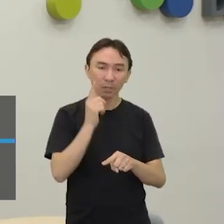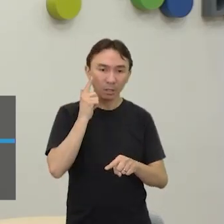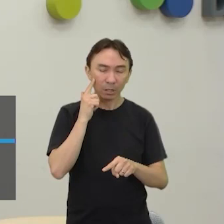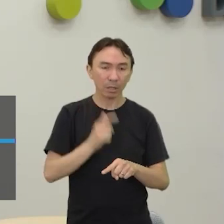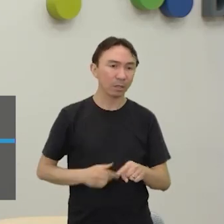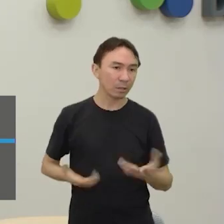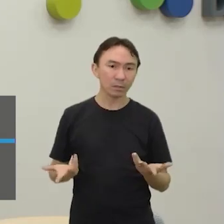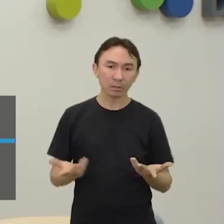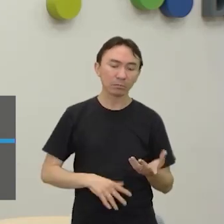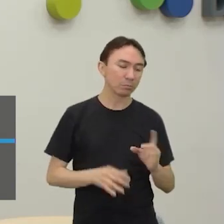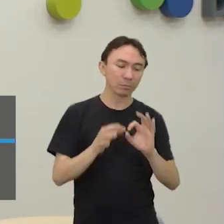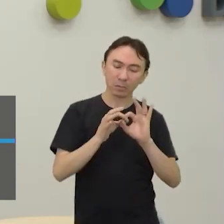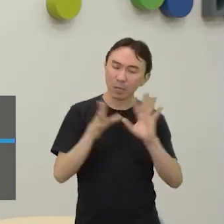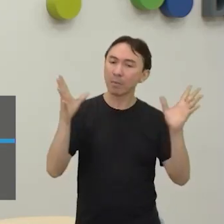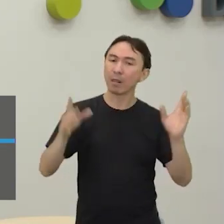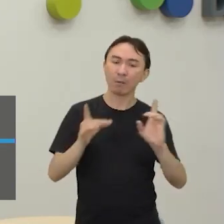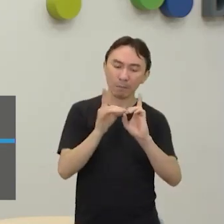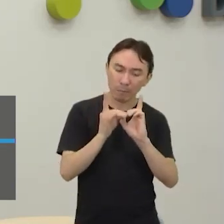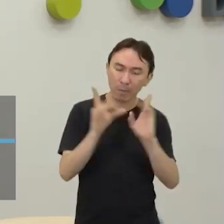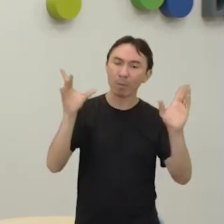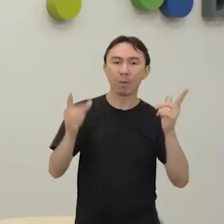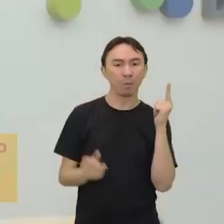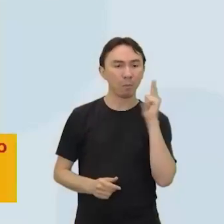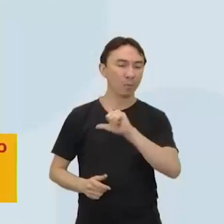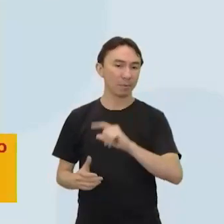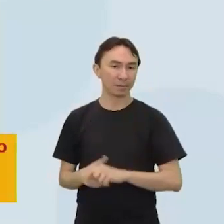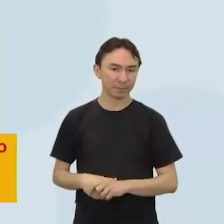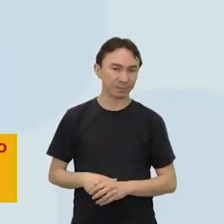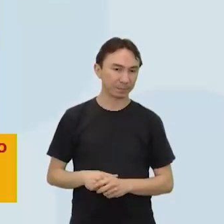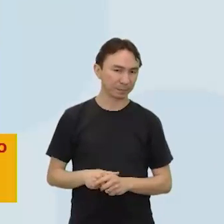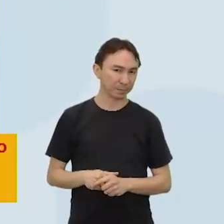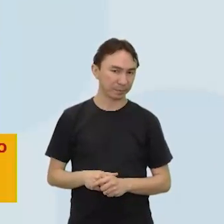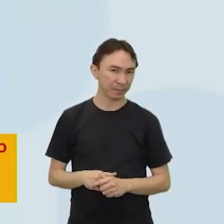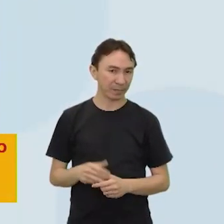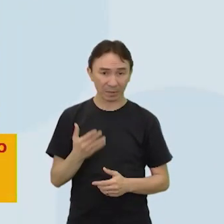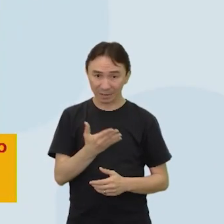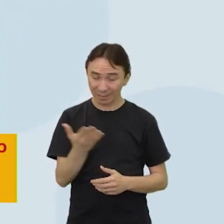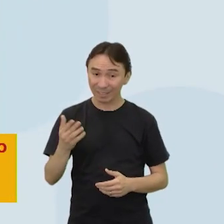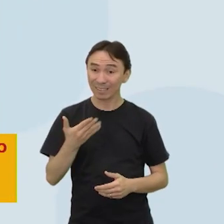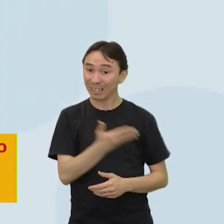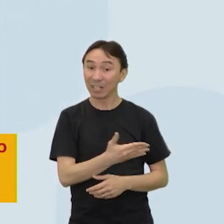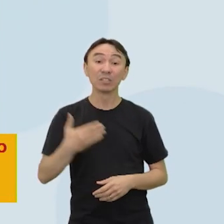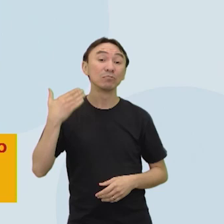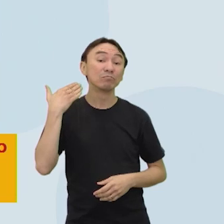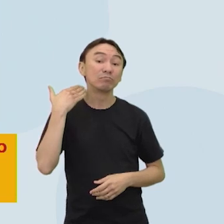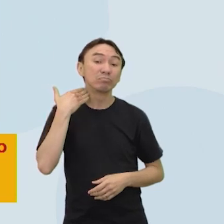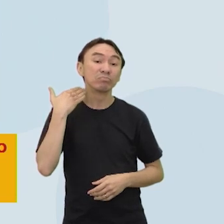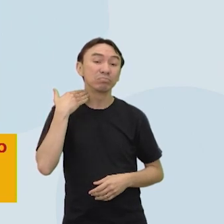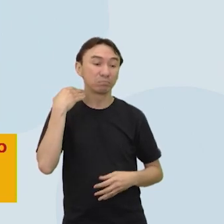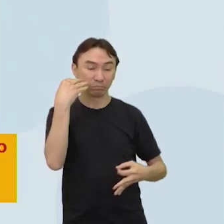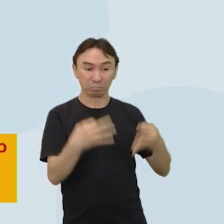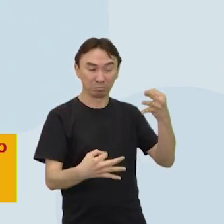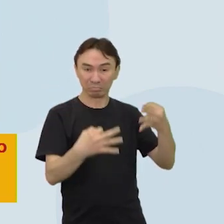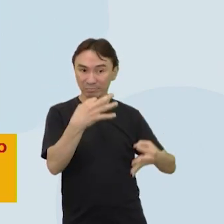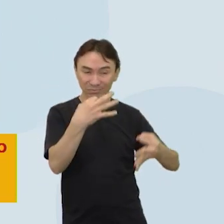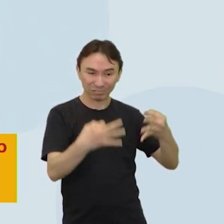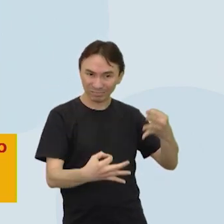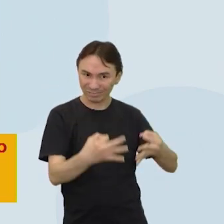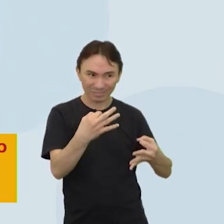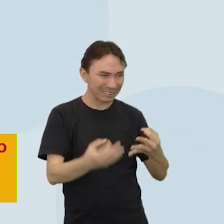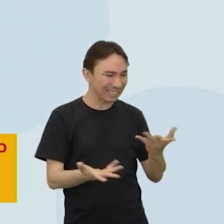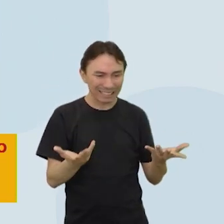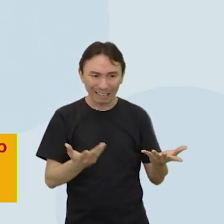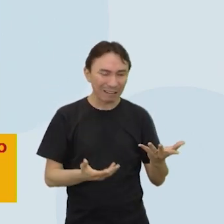ambiente de liberdades democráticas. Voltamos aqui para o LED. Quando você quebra a autonomia do judiciário, ele não pode dizer,